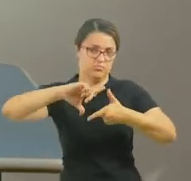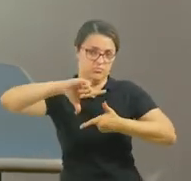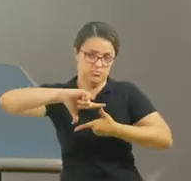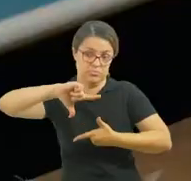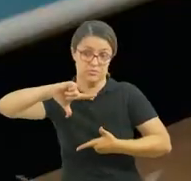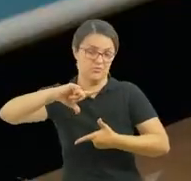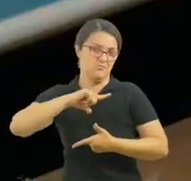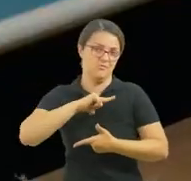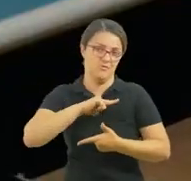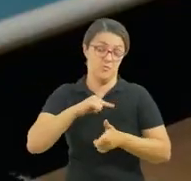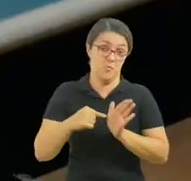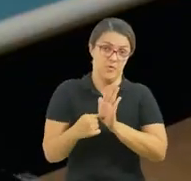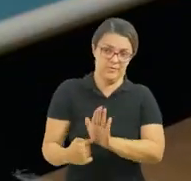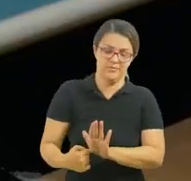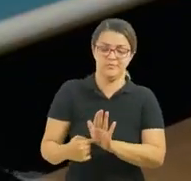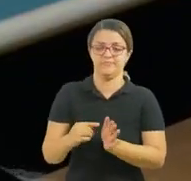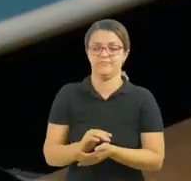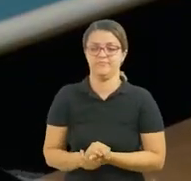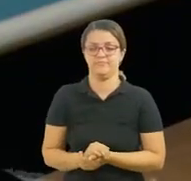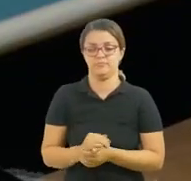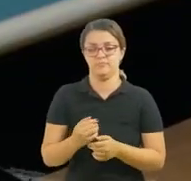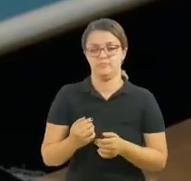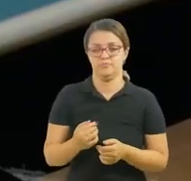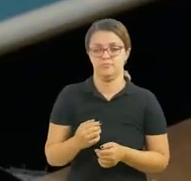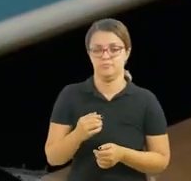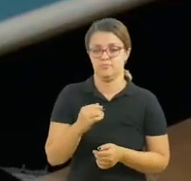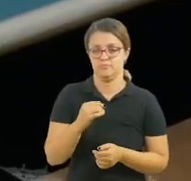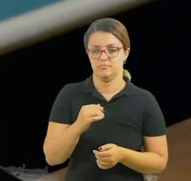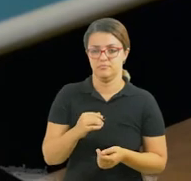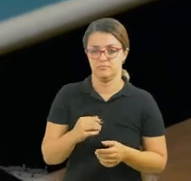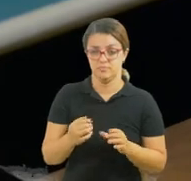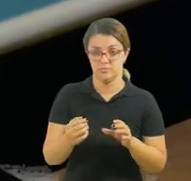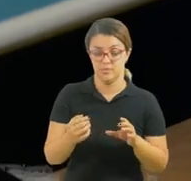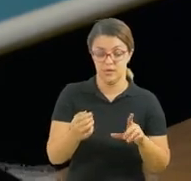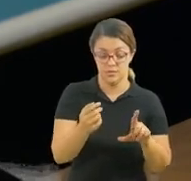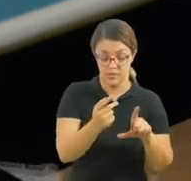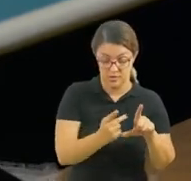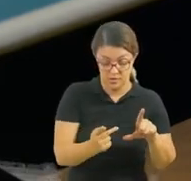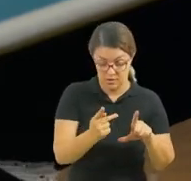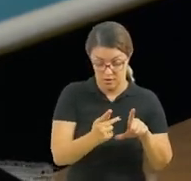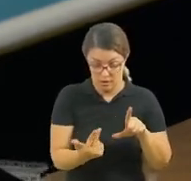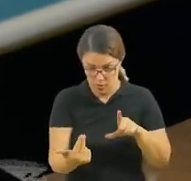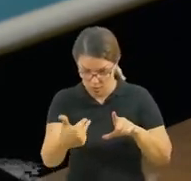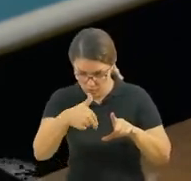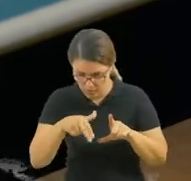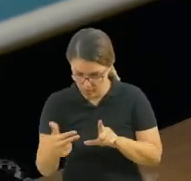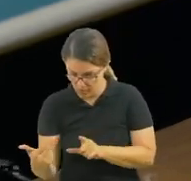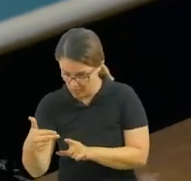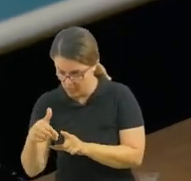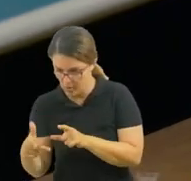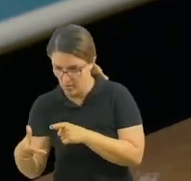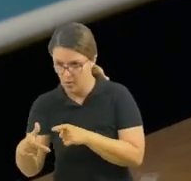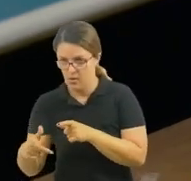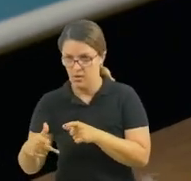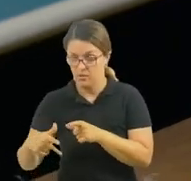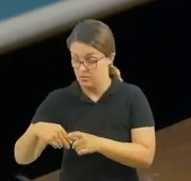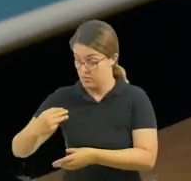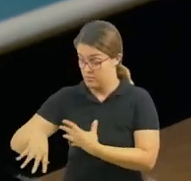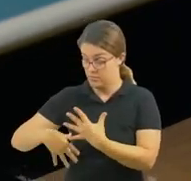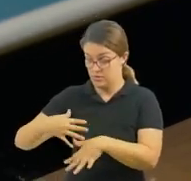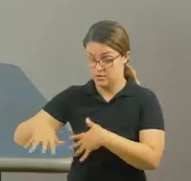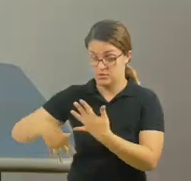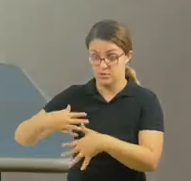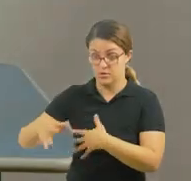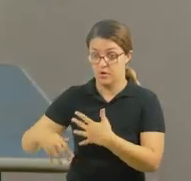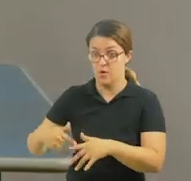desenhar, depois que vocês desenharem, vocês vão recortar e deixar espalhado aonde a criança for fazer a atividade. Bem misturado, para